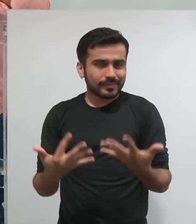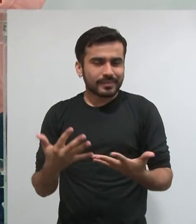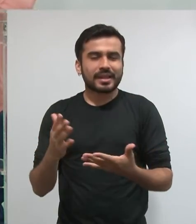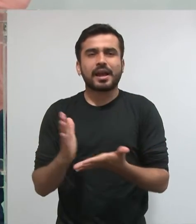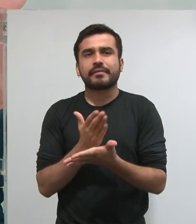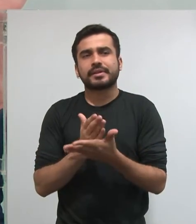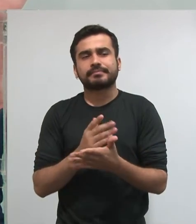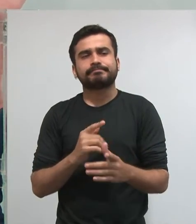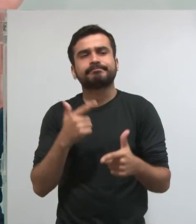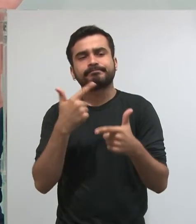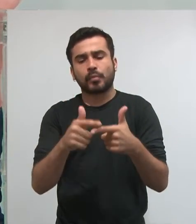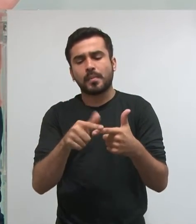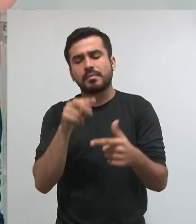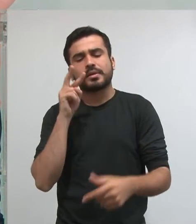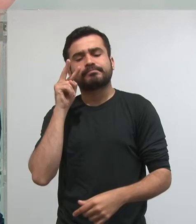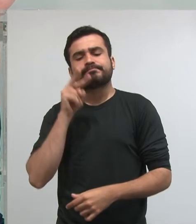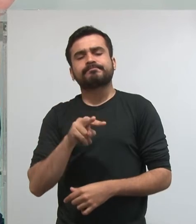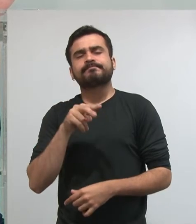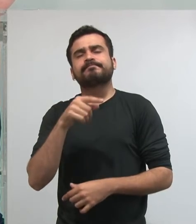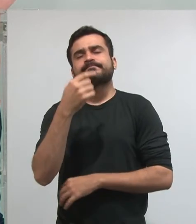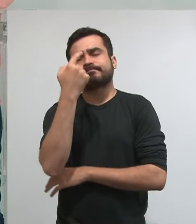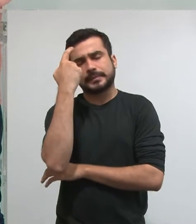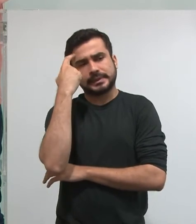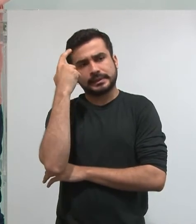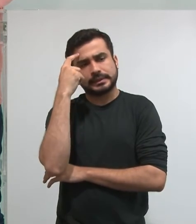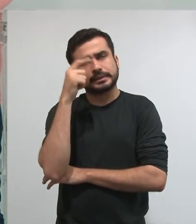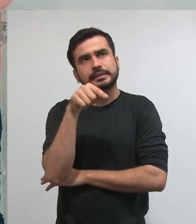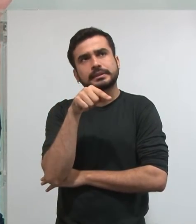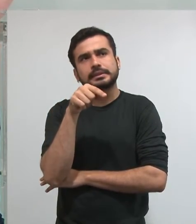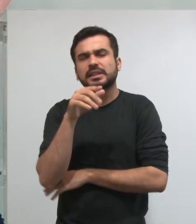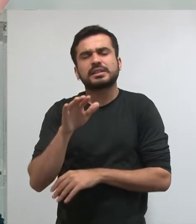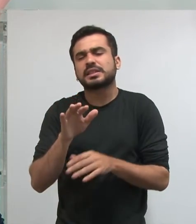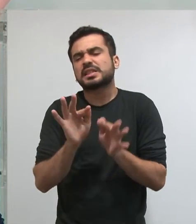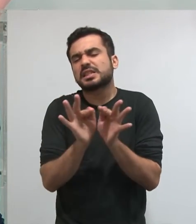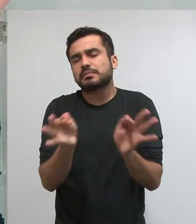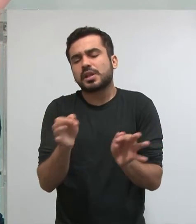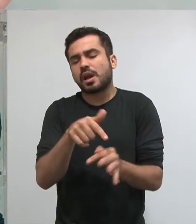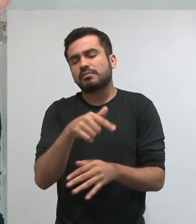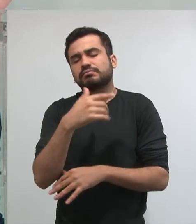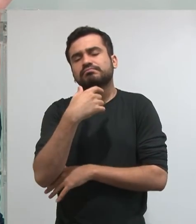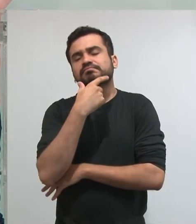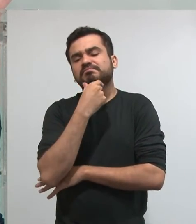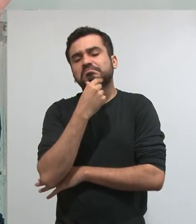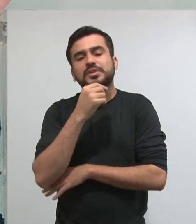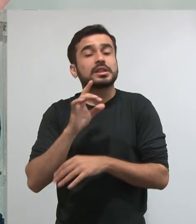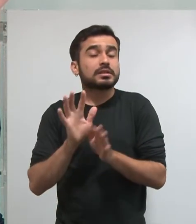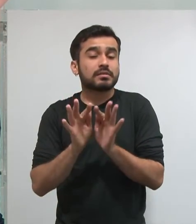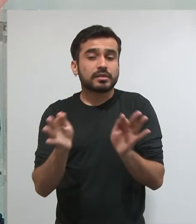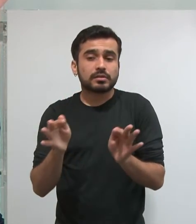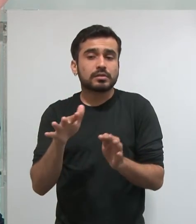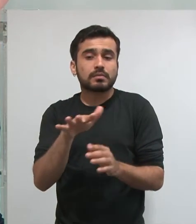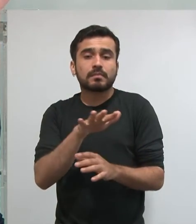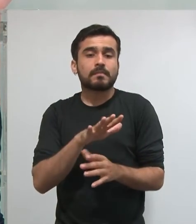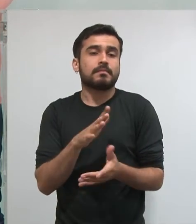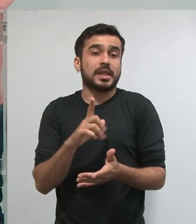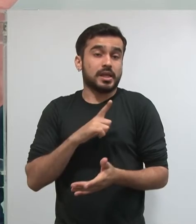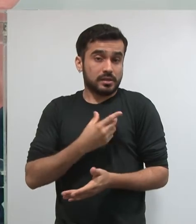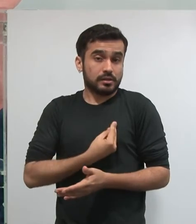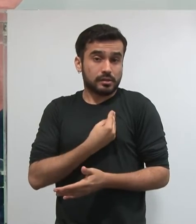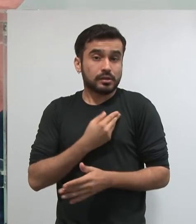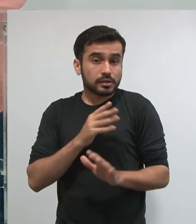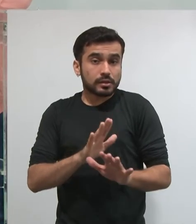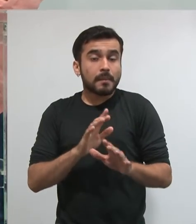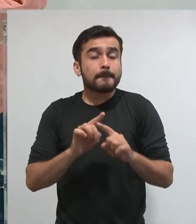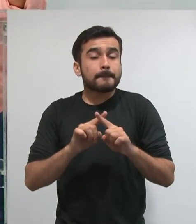você olha para um problema, ou o gestor olha para um problema, com a superficialidade que aquele problema existe, né?